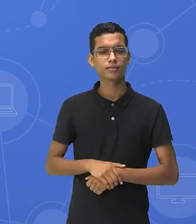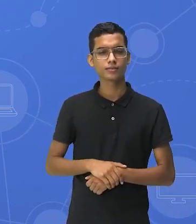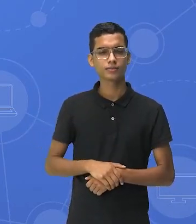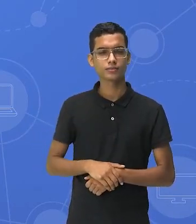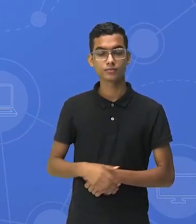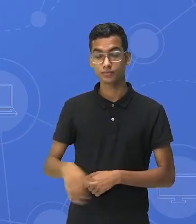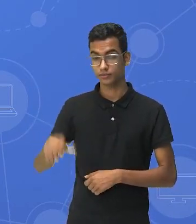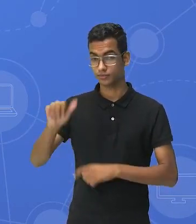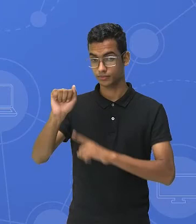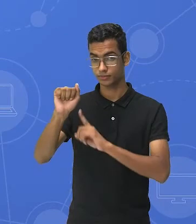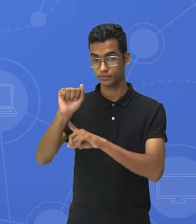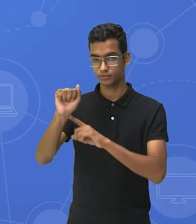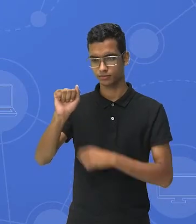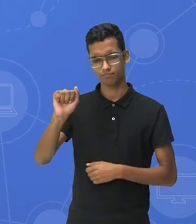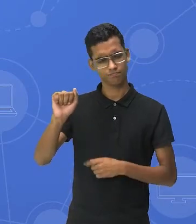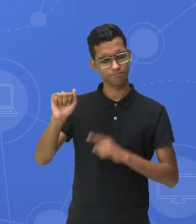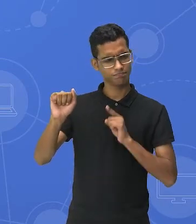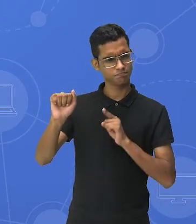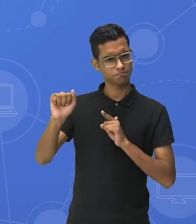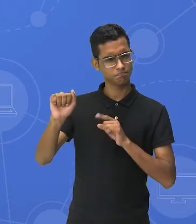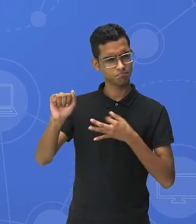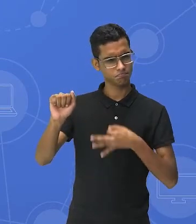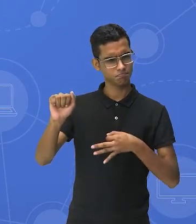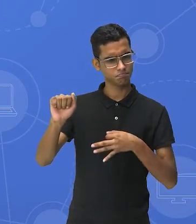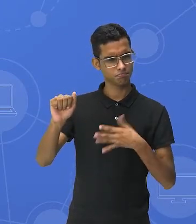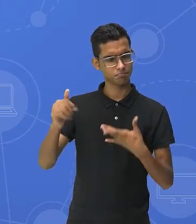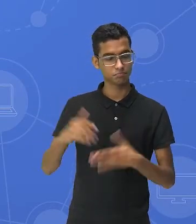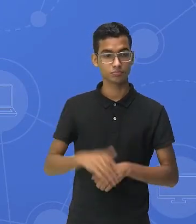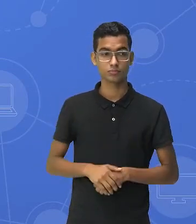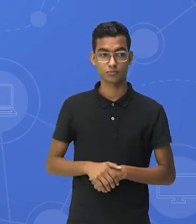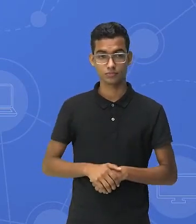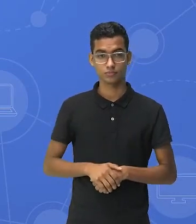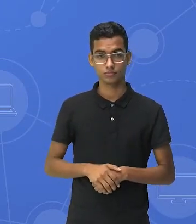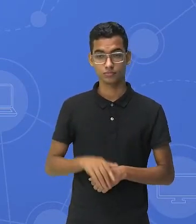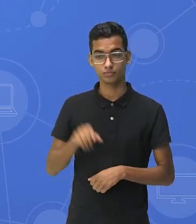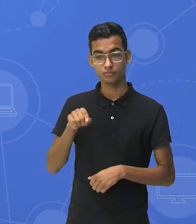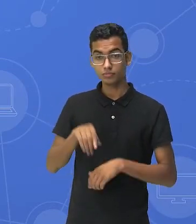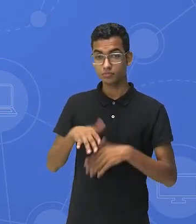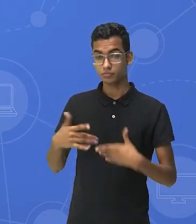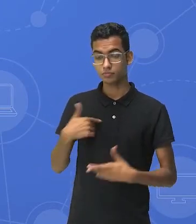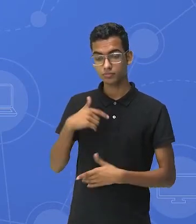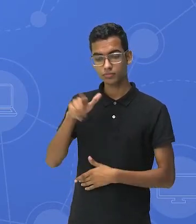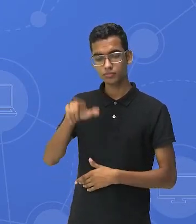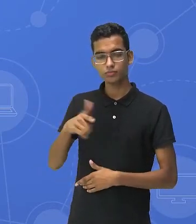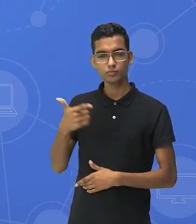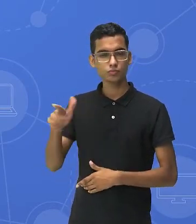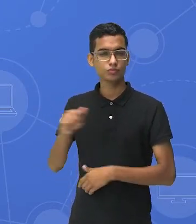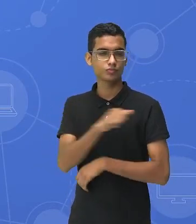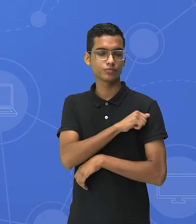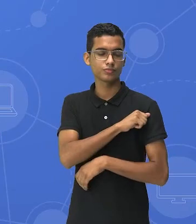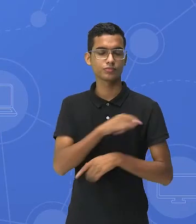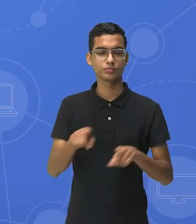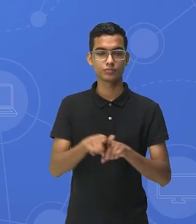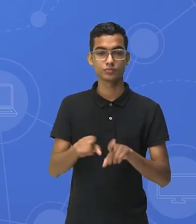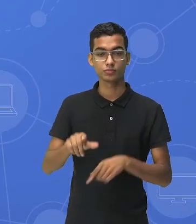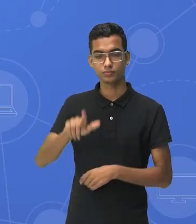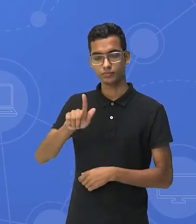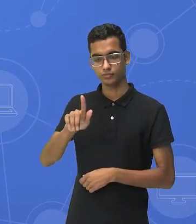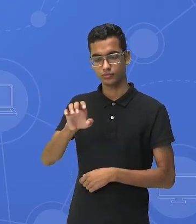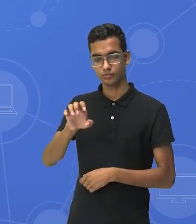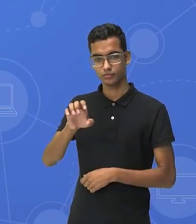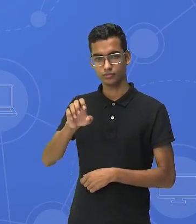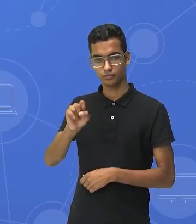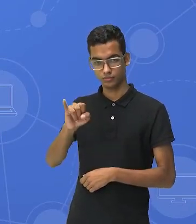letra A. Será? Vamos ver quem concorda com ele? Nós temos aqui a Geisiane,